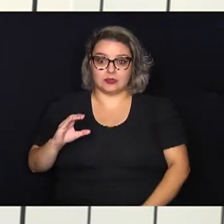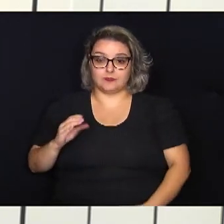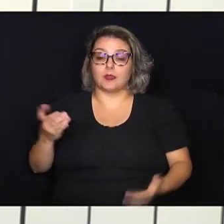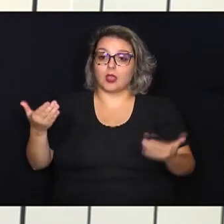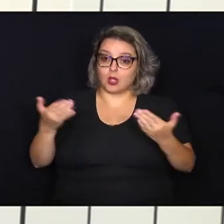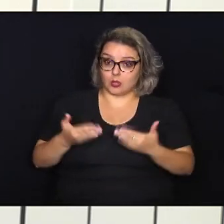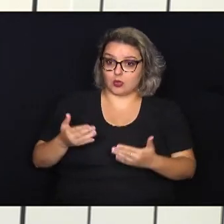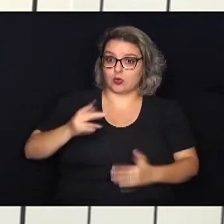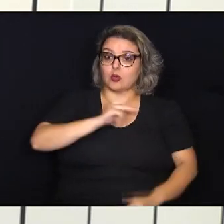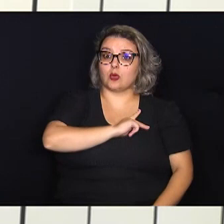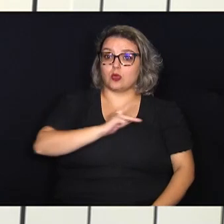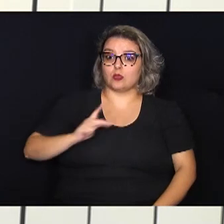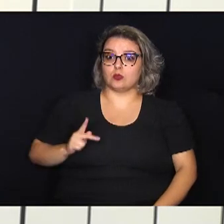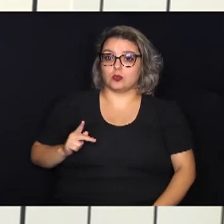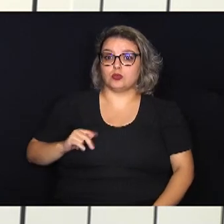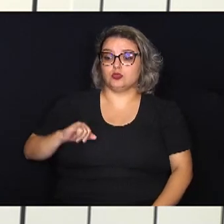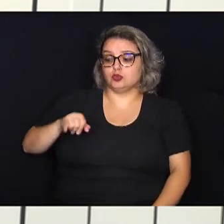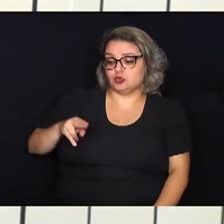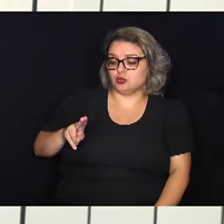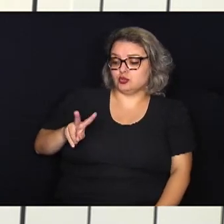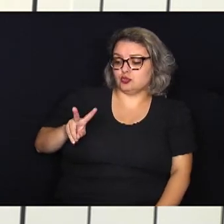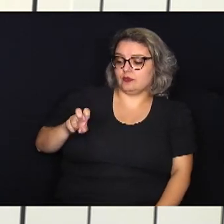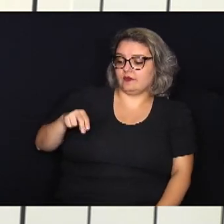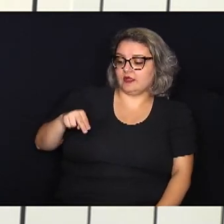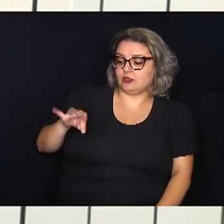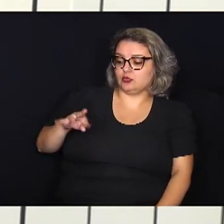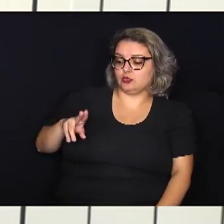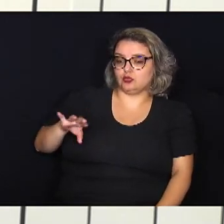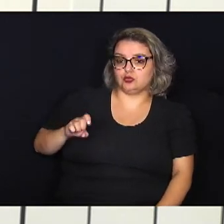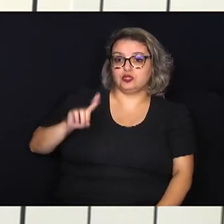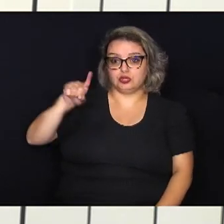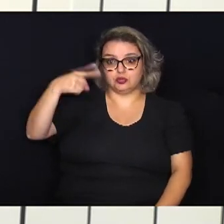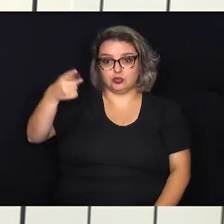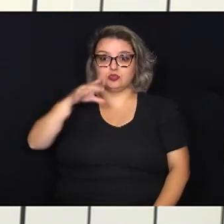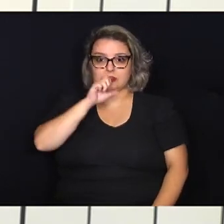a Ponte pega o Juventude fora de casa no próximo